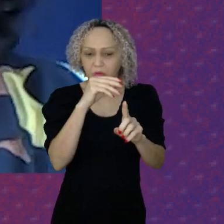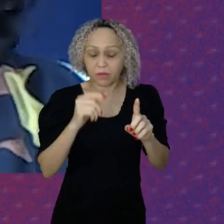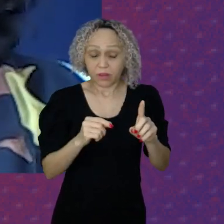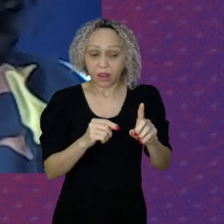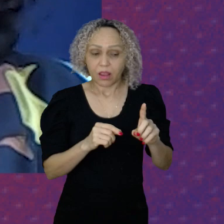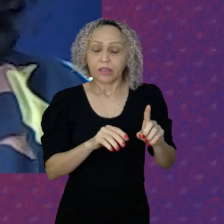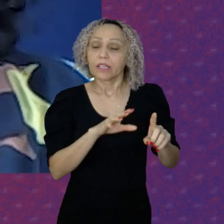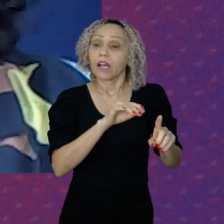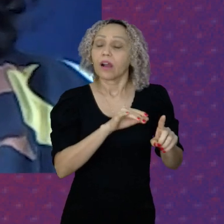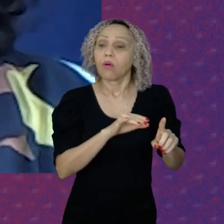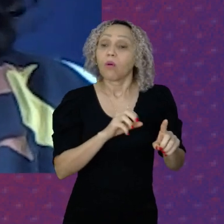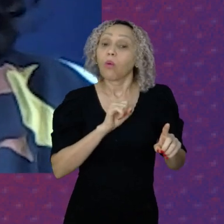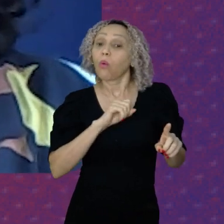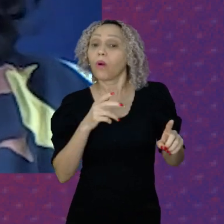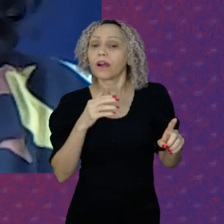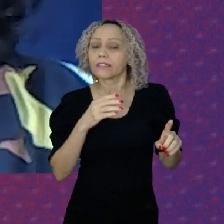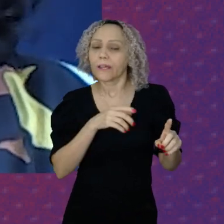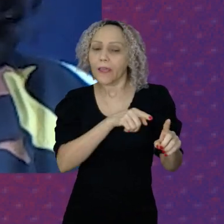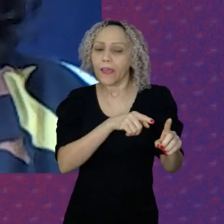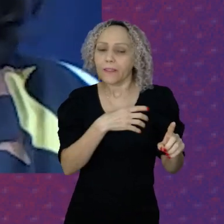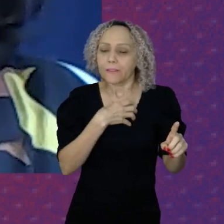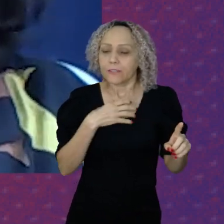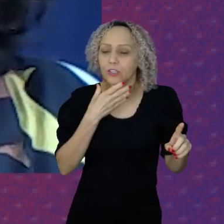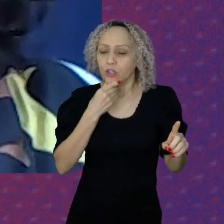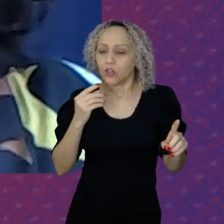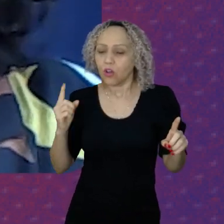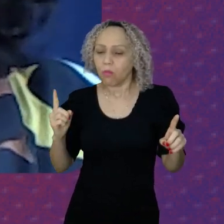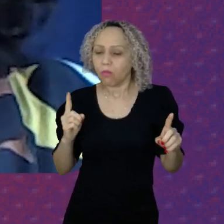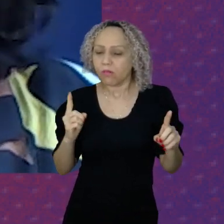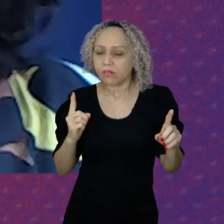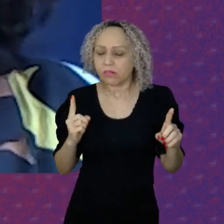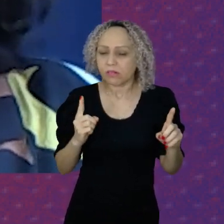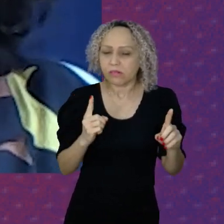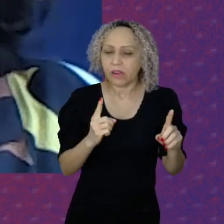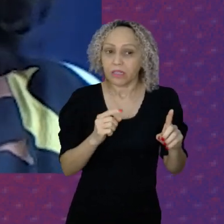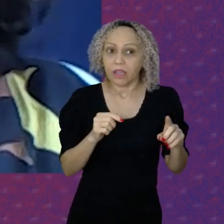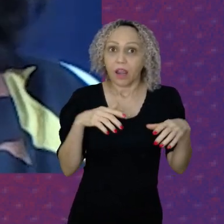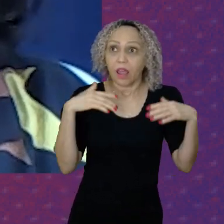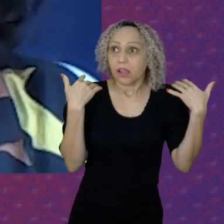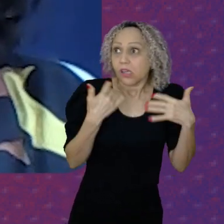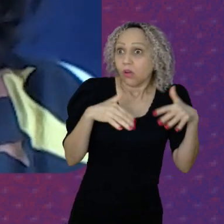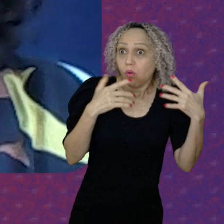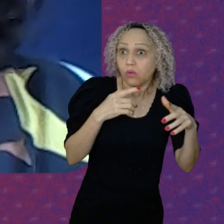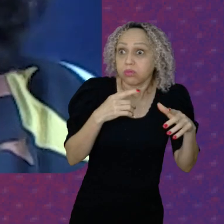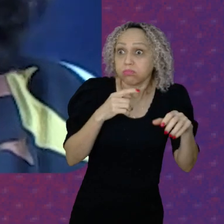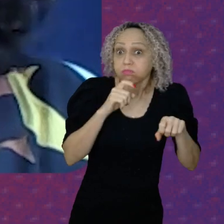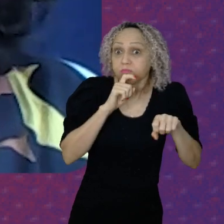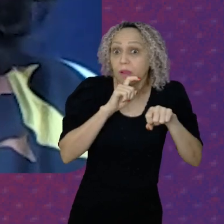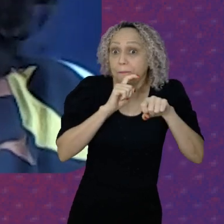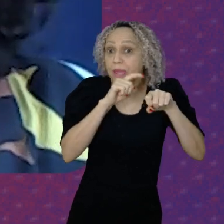momento, mas essas patrulhas também, elas costumam visitar essas mulheres de forma